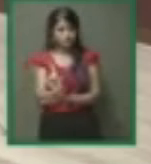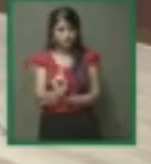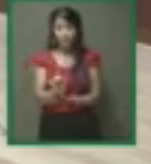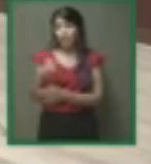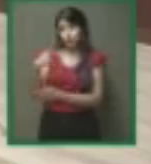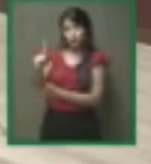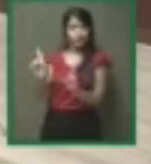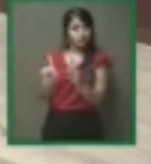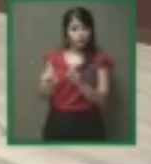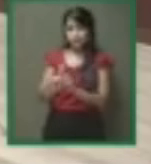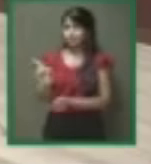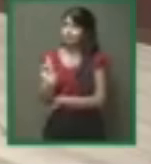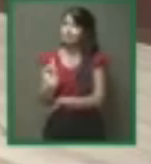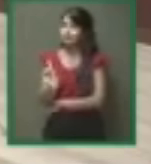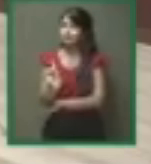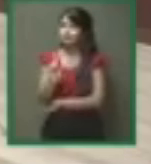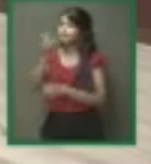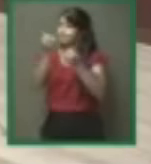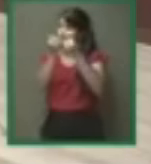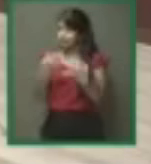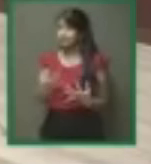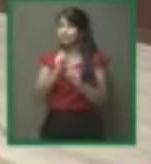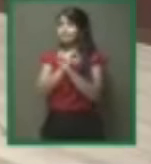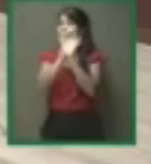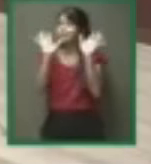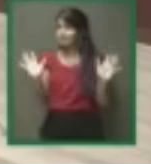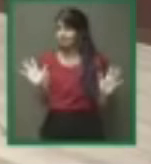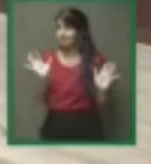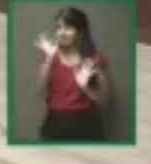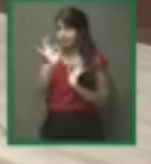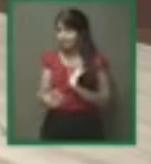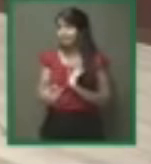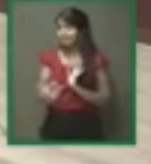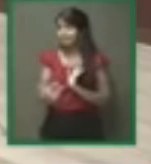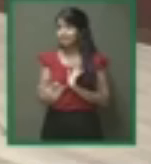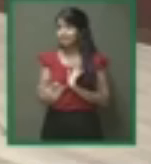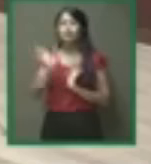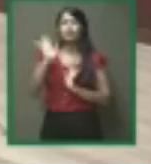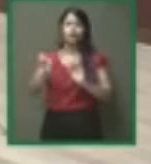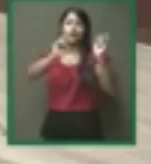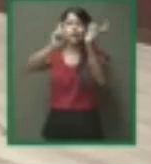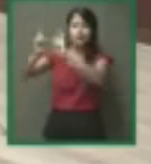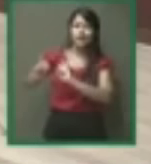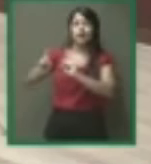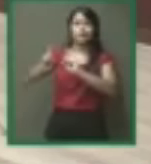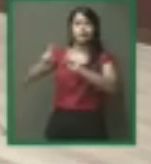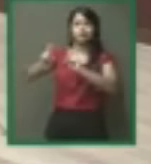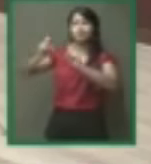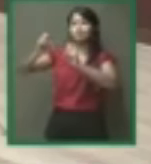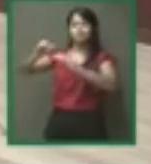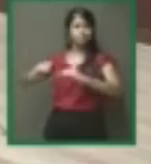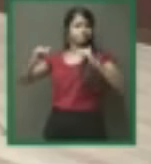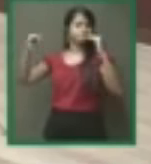de Vossa Excelência. Okay. É isso que está sendo esclarecido. Já é amplamente debatido, Excelência, no Supremo e no STJ essa